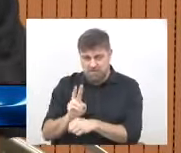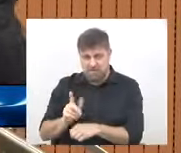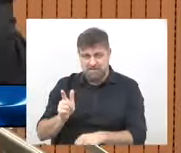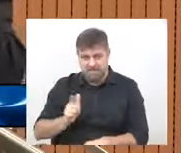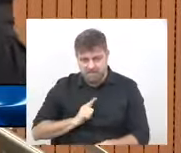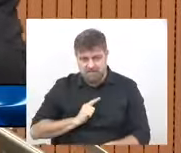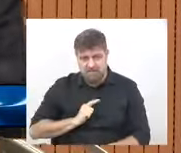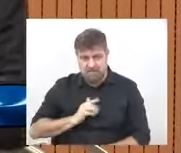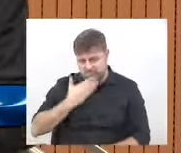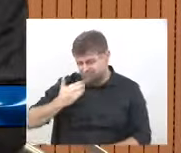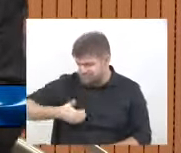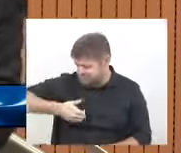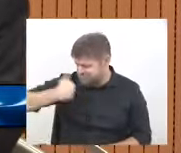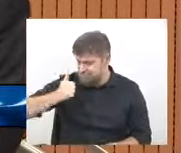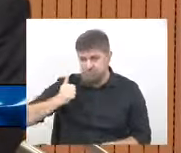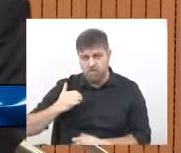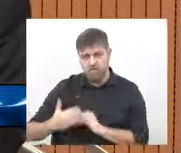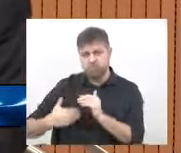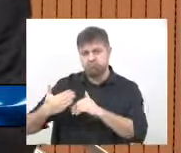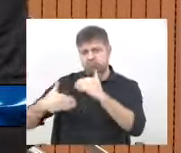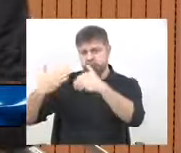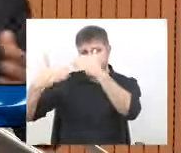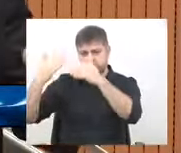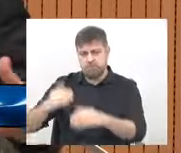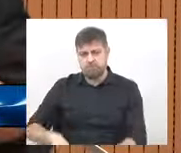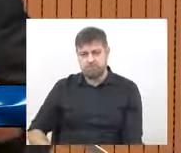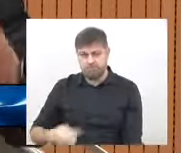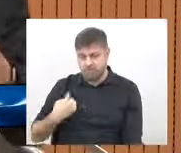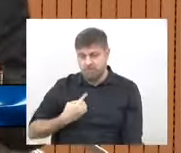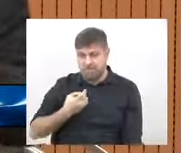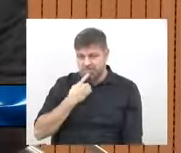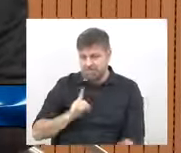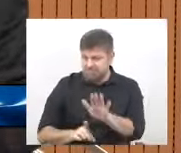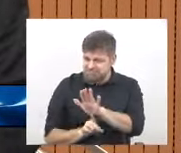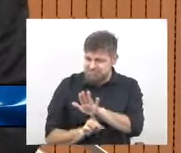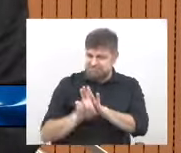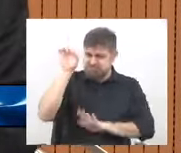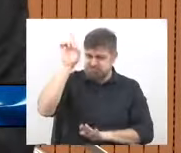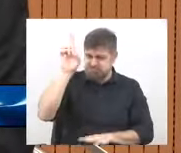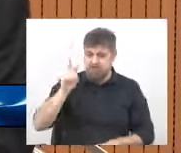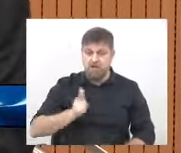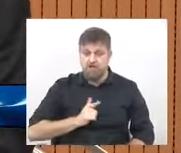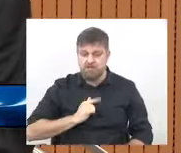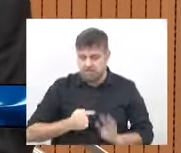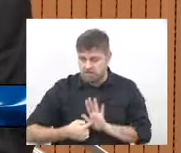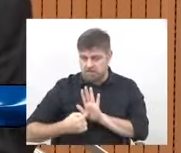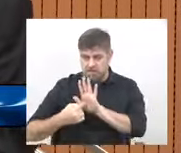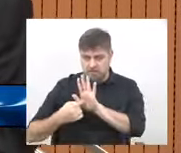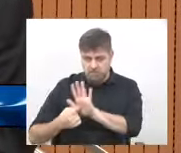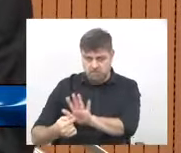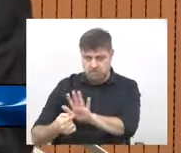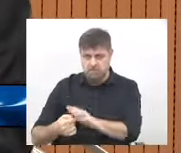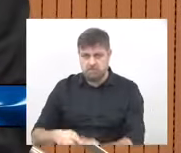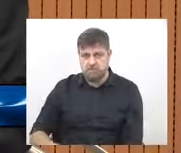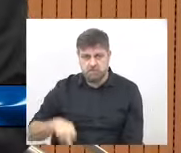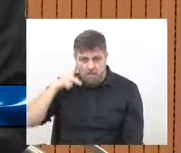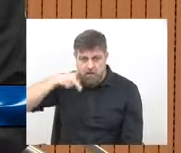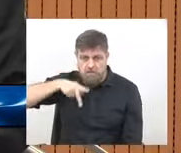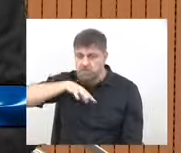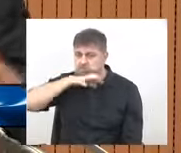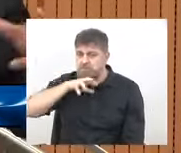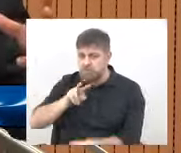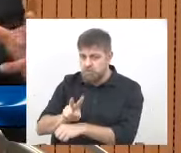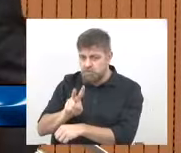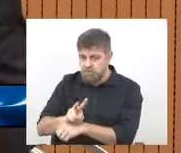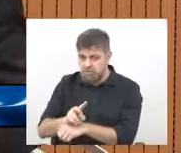seja, a nossa cidade tem muito a apresentar na política de animais, mas é necessário